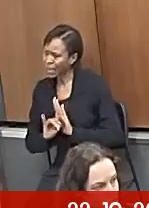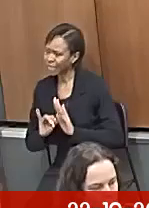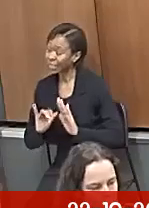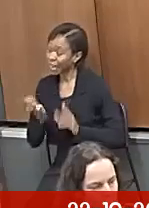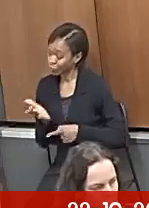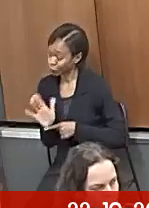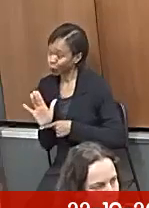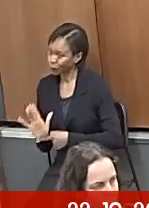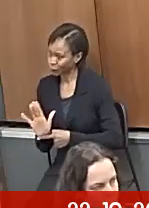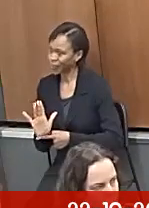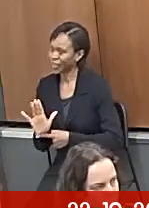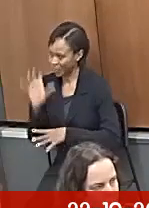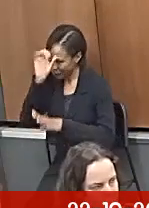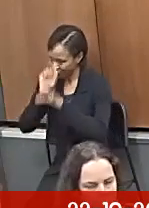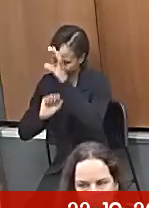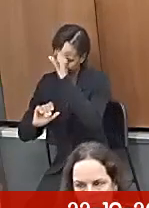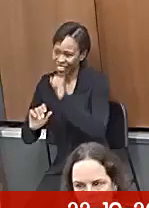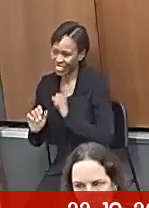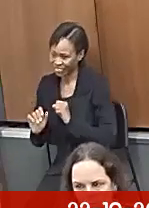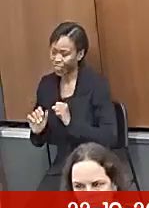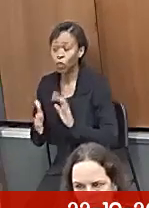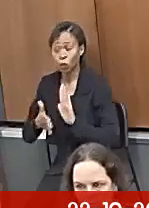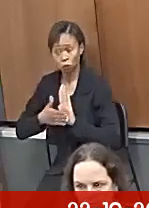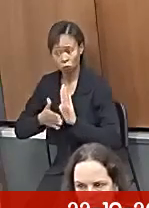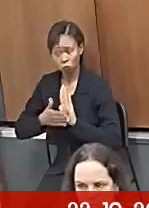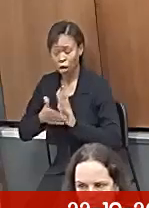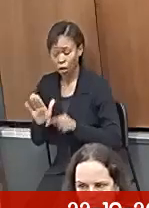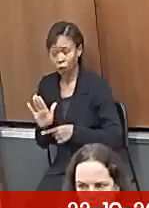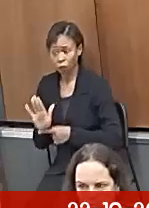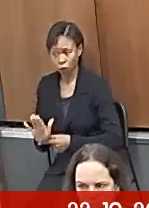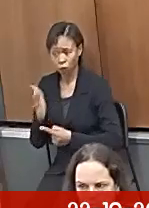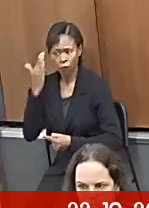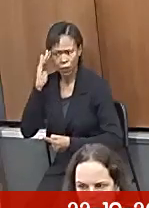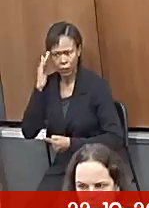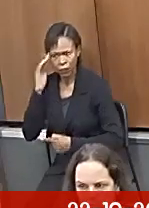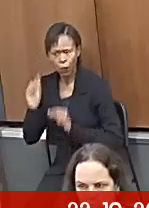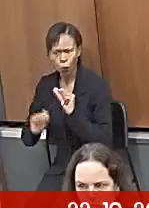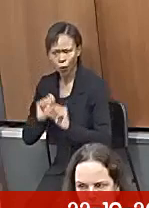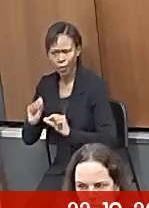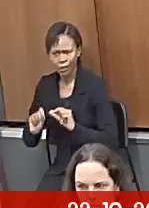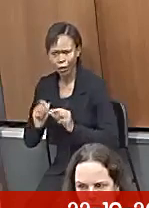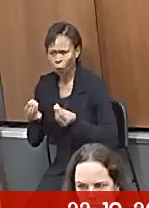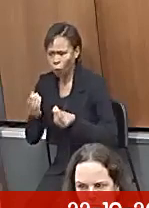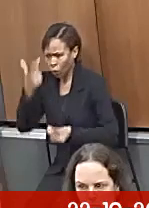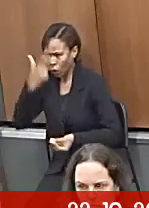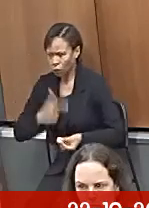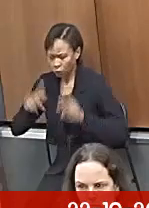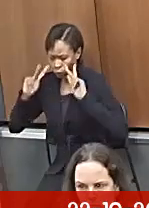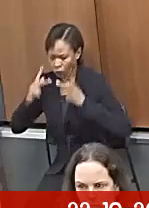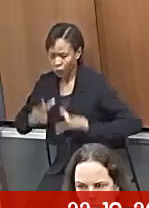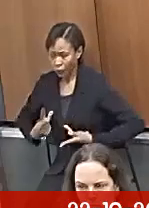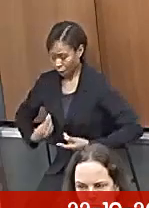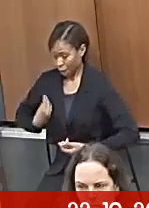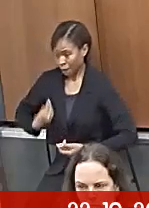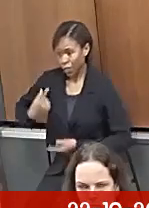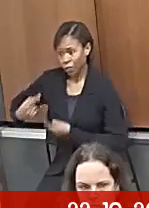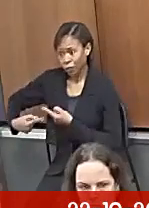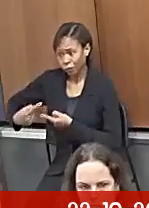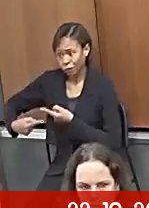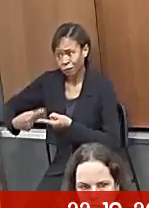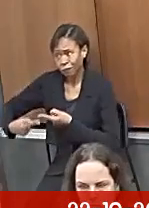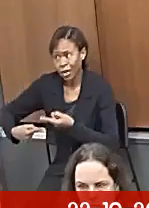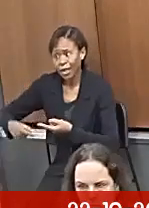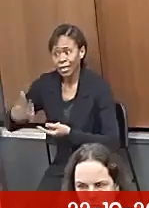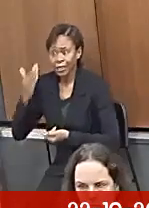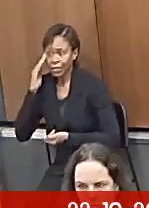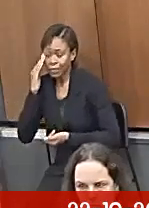E a antroposofia ajuda muito nesse sentido, de entender a biografia humana, os ciclos da nossa vida, da gente se entender um